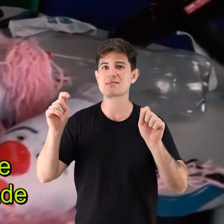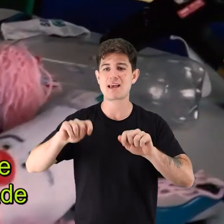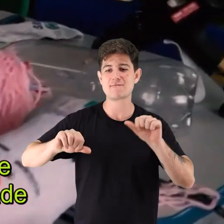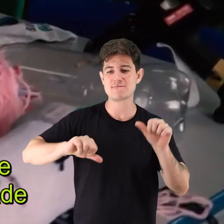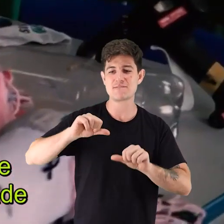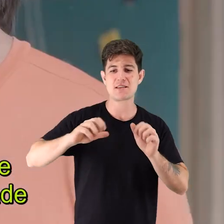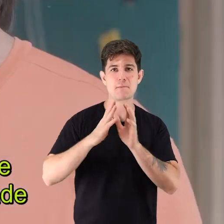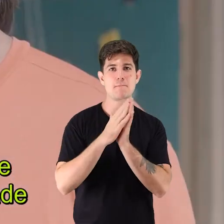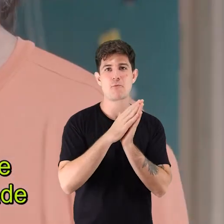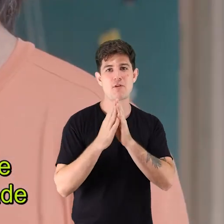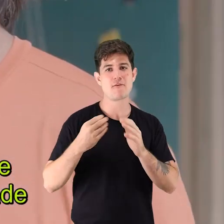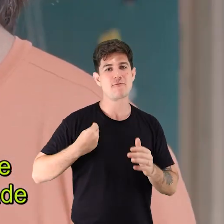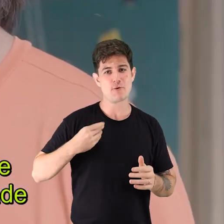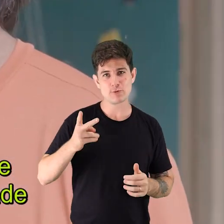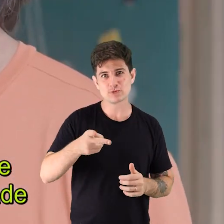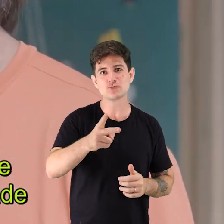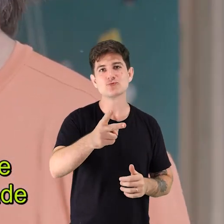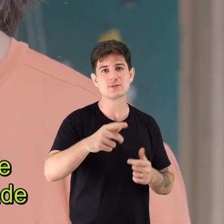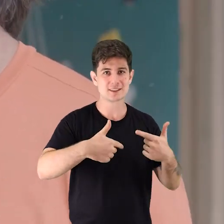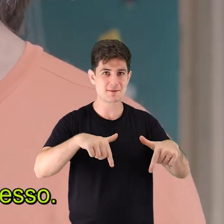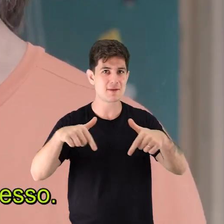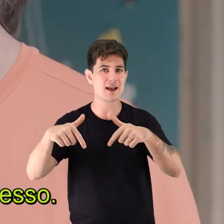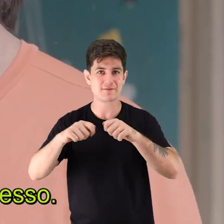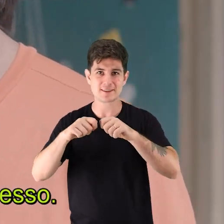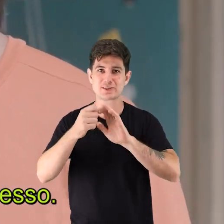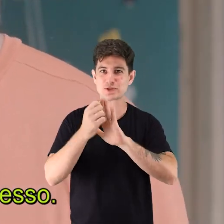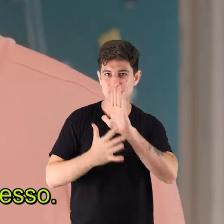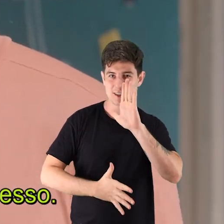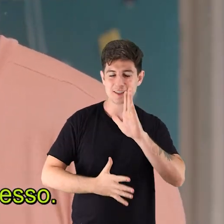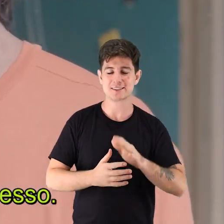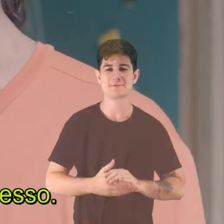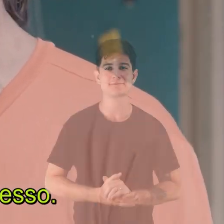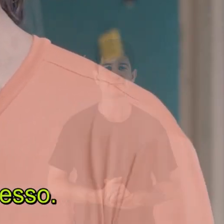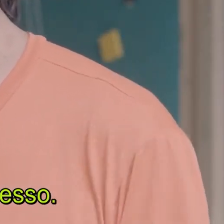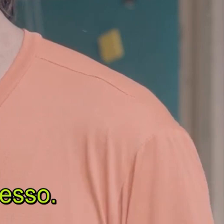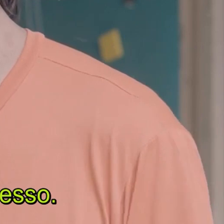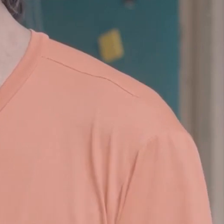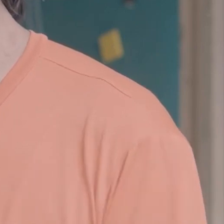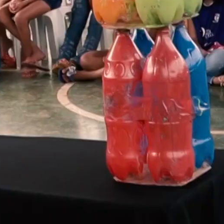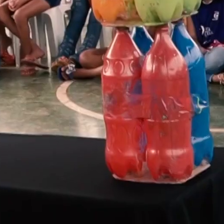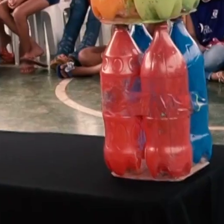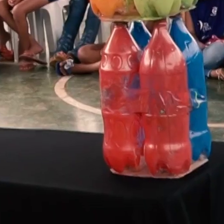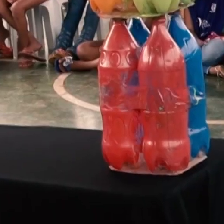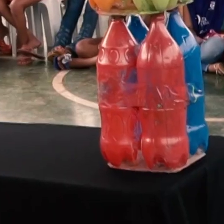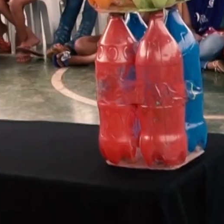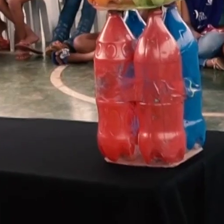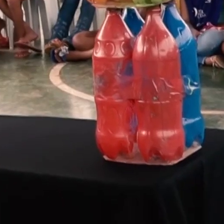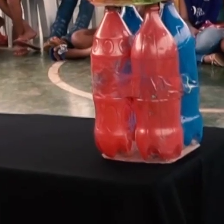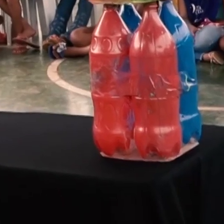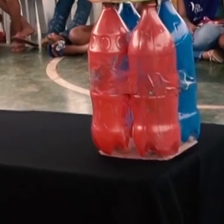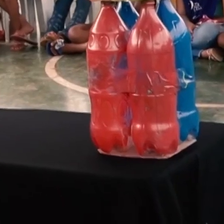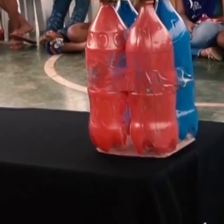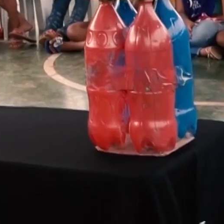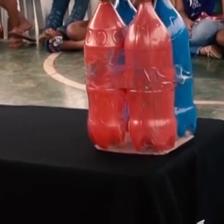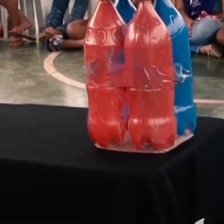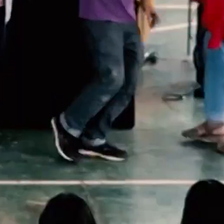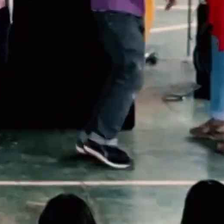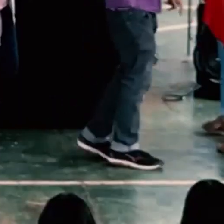partir de materiais que eles vão encontrar aqui na comunidade que possam dar continuidade no processo.